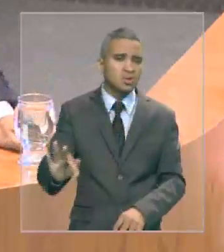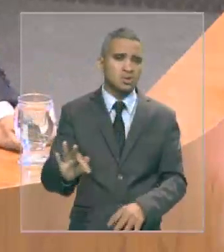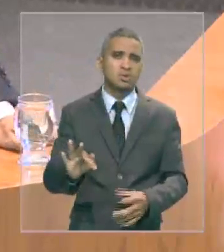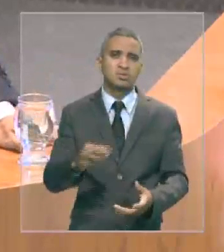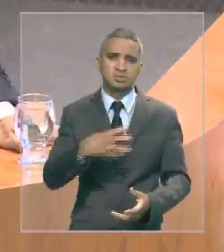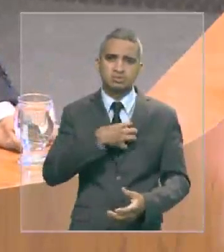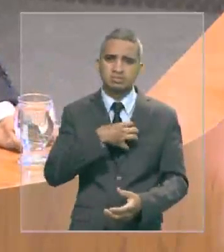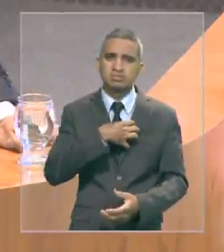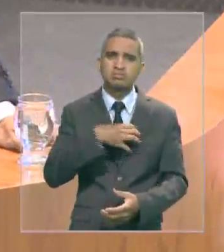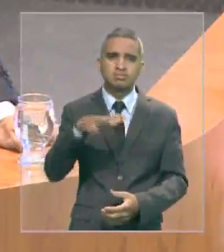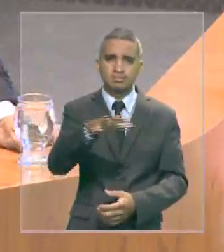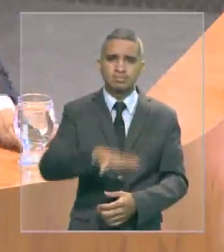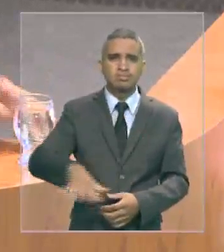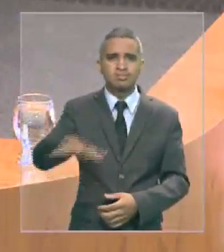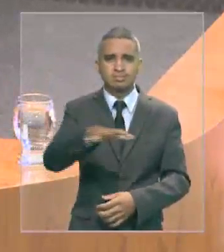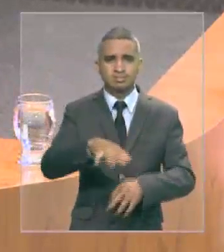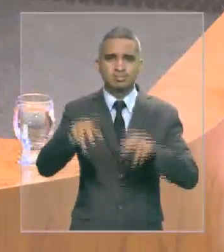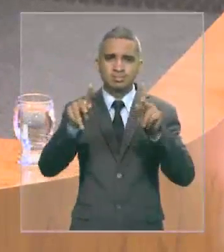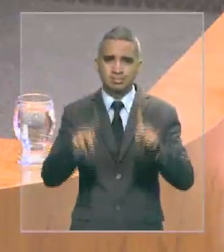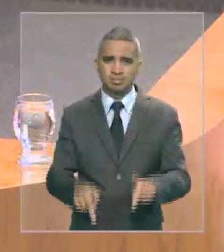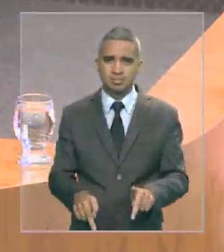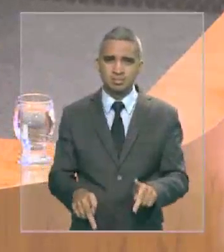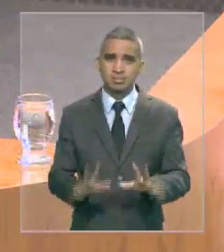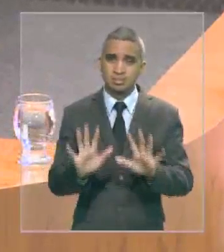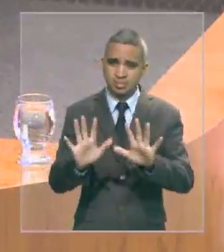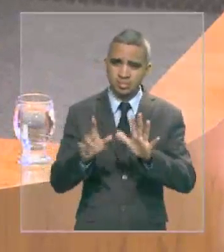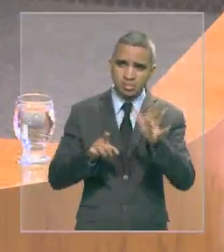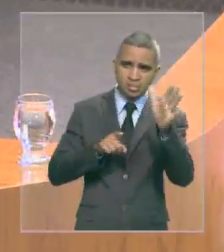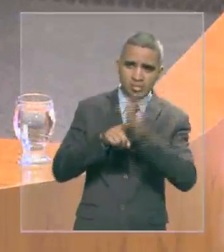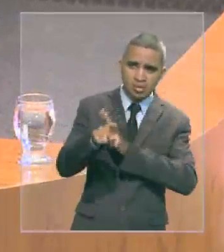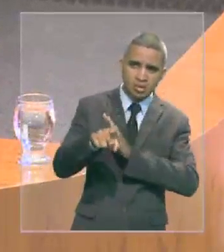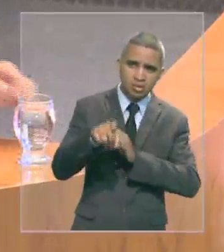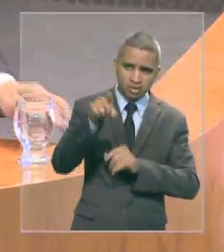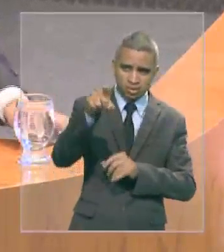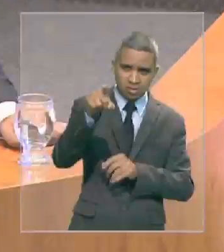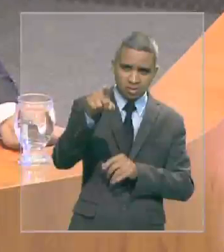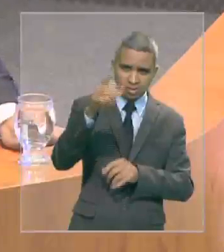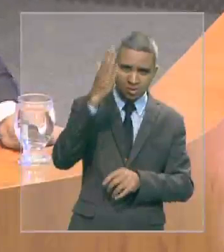Edivaldo, uma pergunta. O senhor sabe o que é um ônibus?